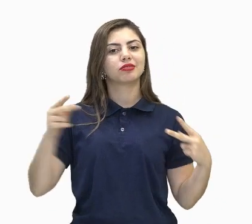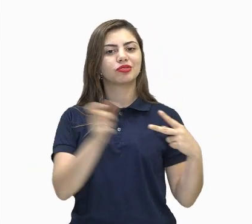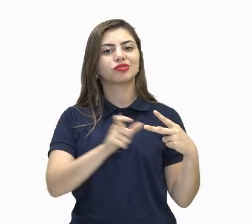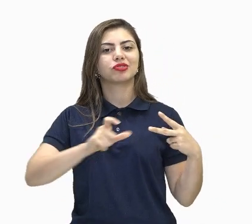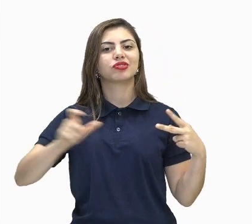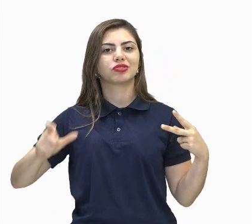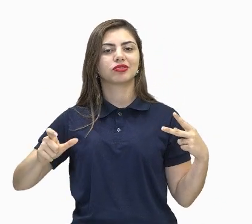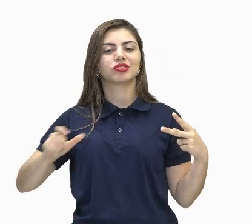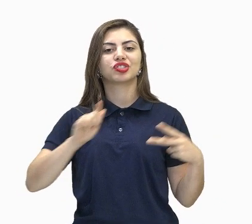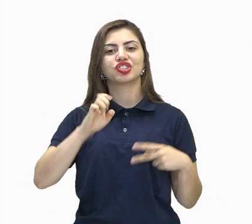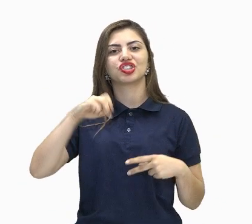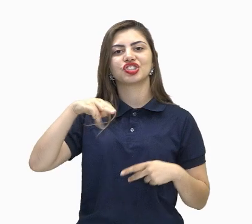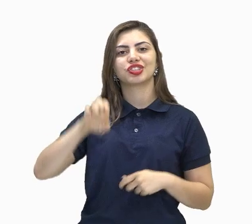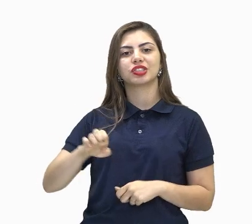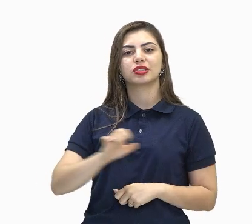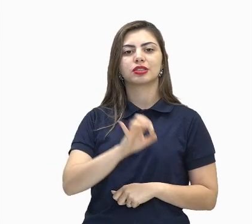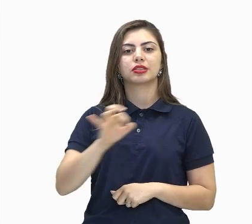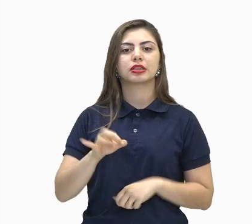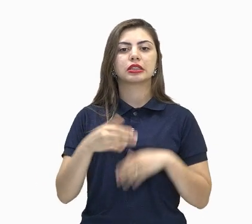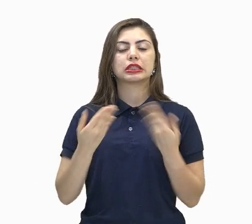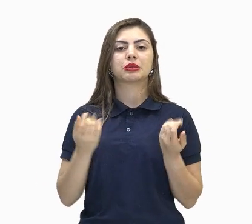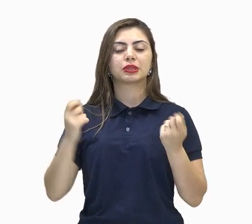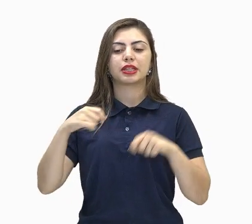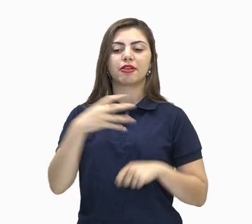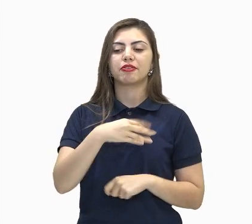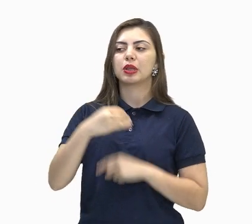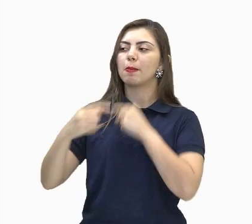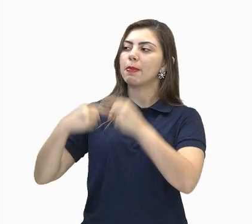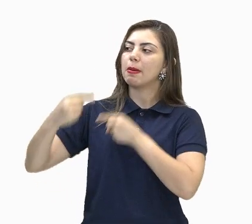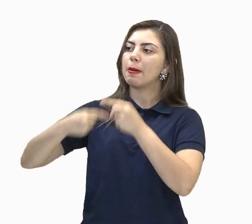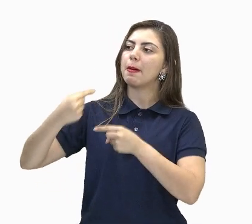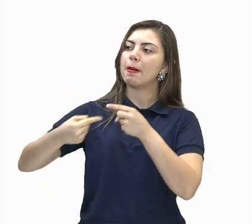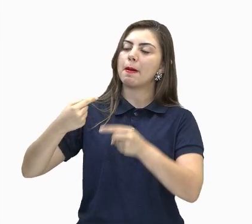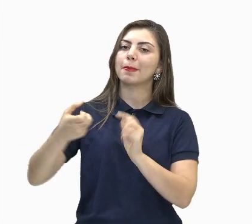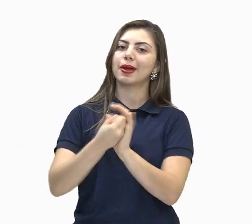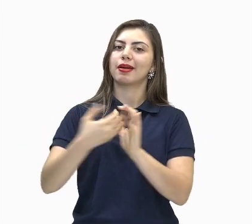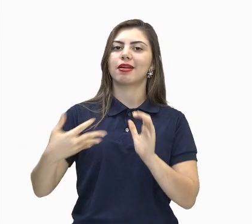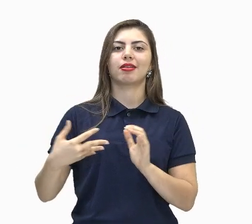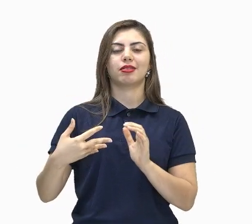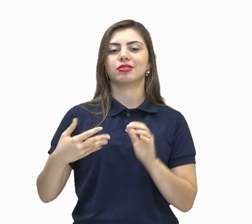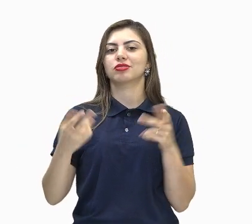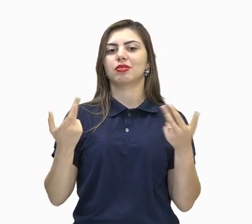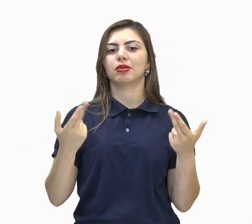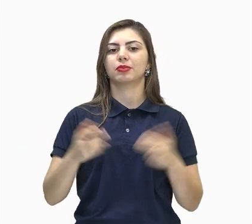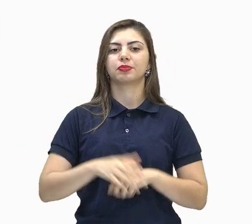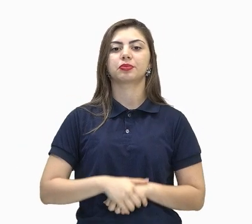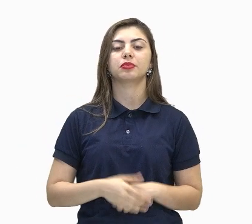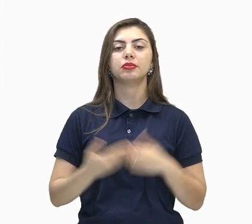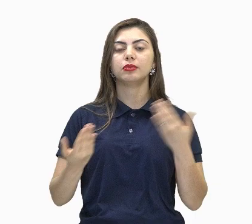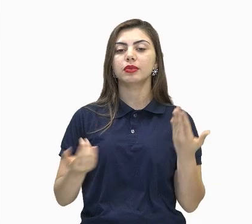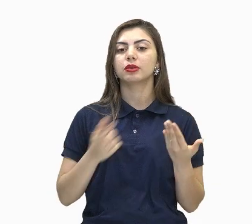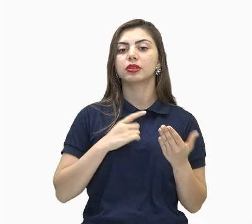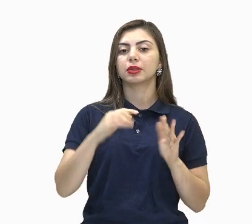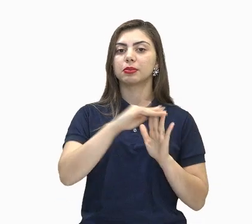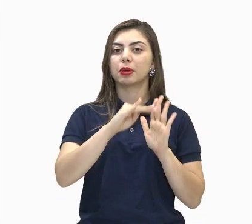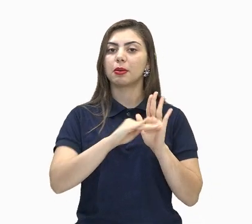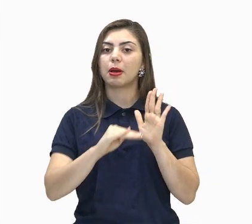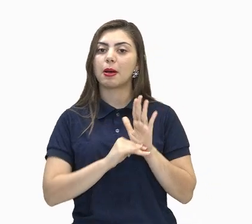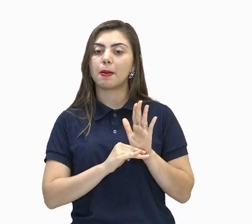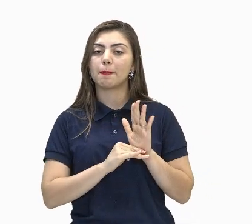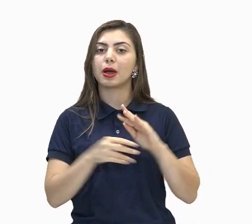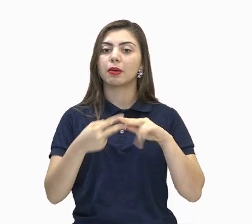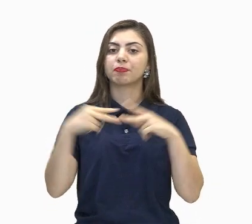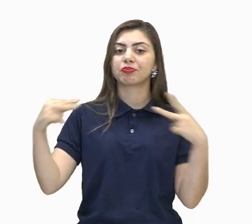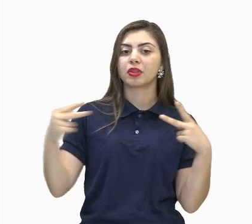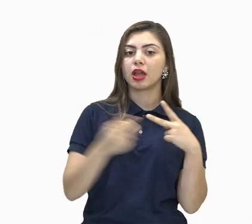seriam conhecidos como genes, e sua transmissão de geração para geração. O princípio da segregação dos caracteres, alelos ou